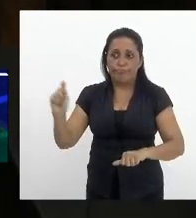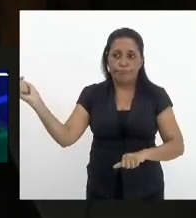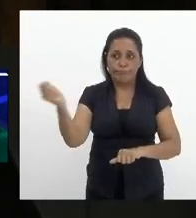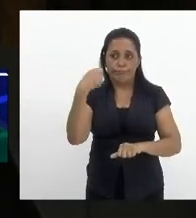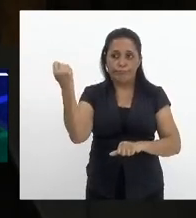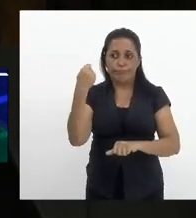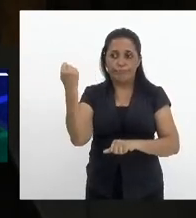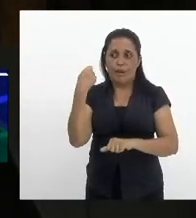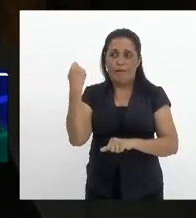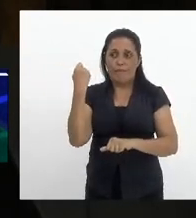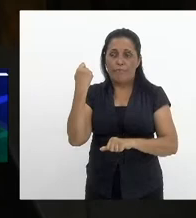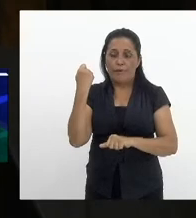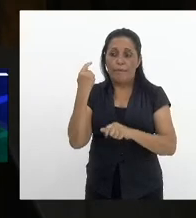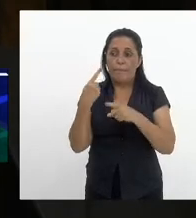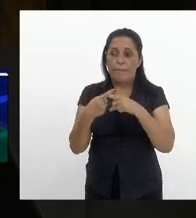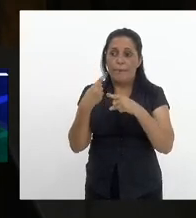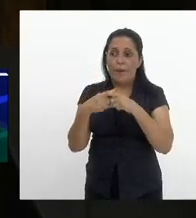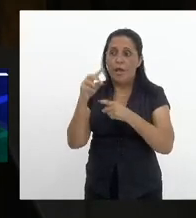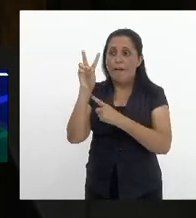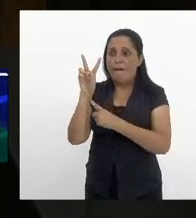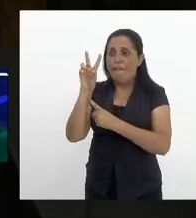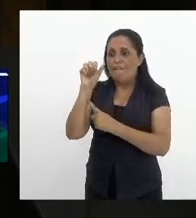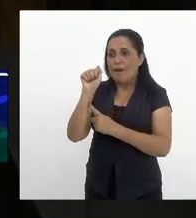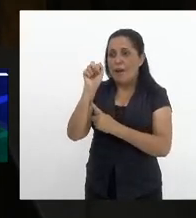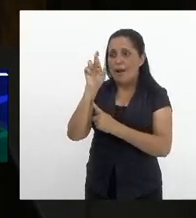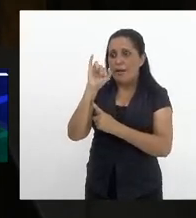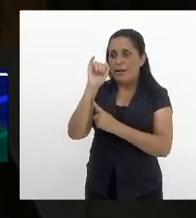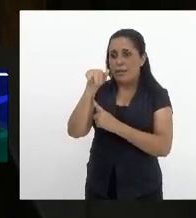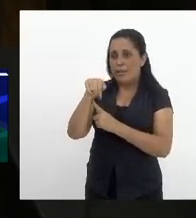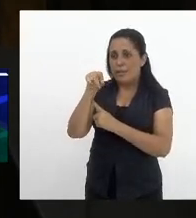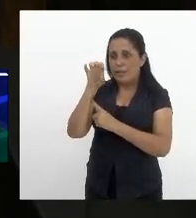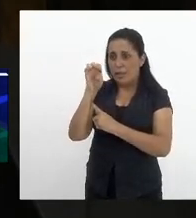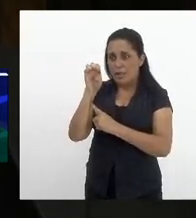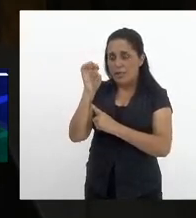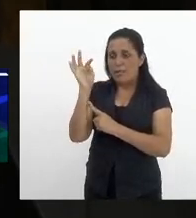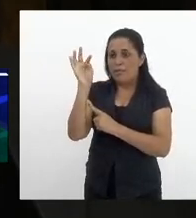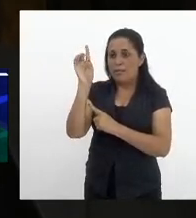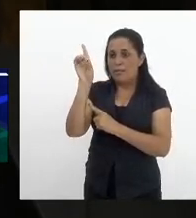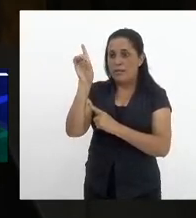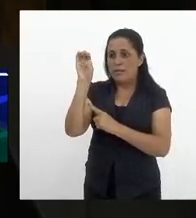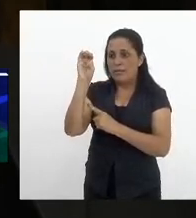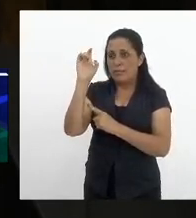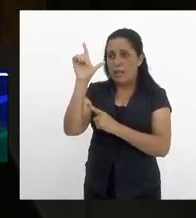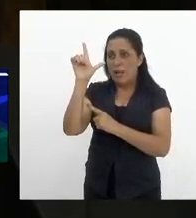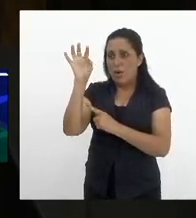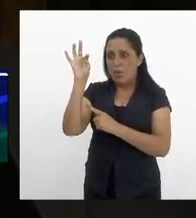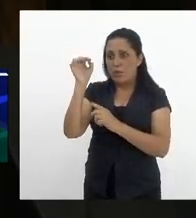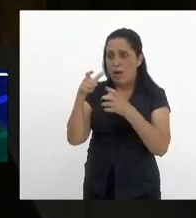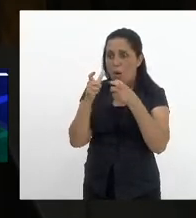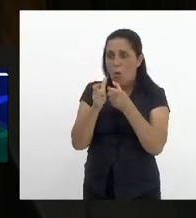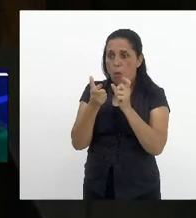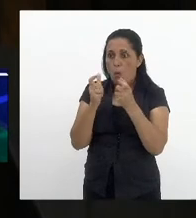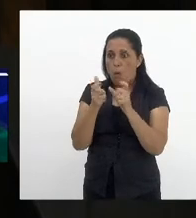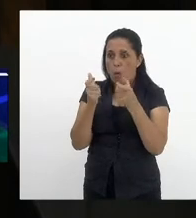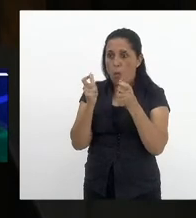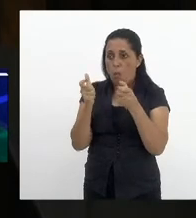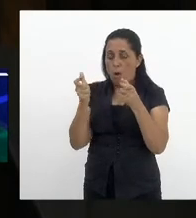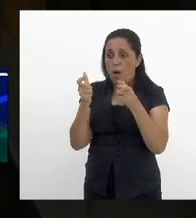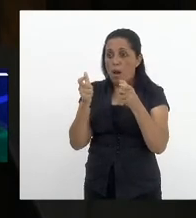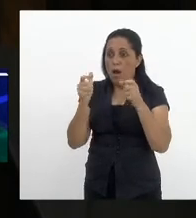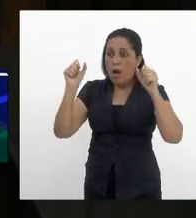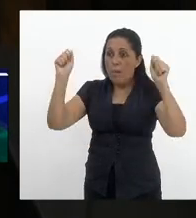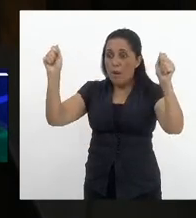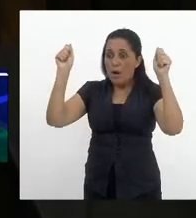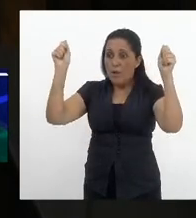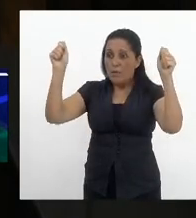com a variante Delta, que só faz crescer. E até nisso, as manifestações